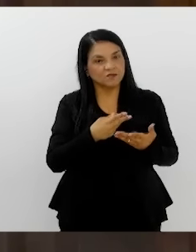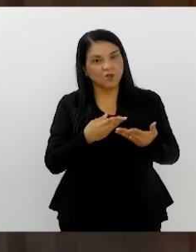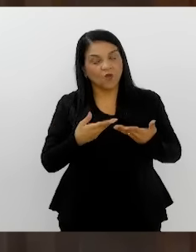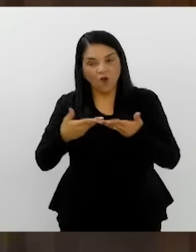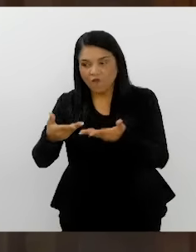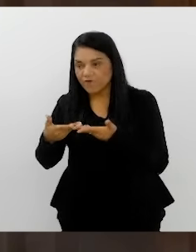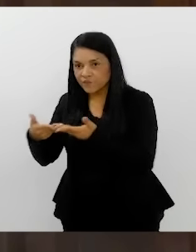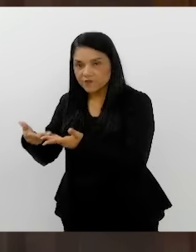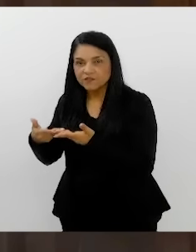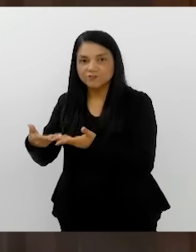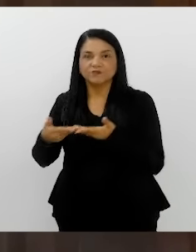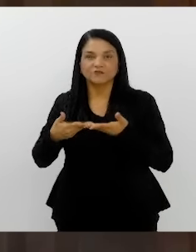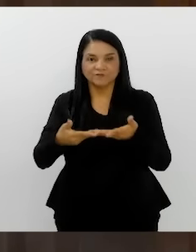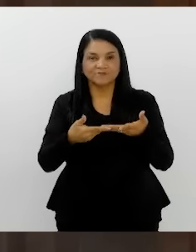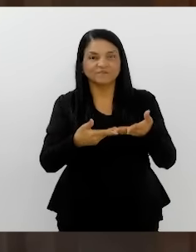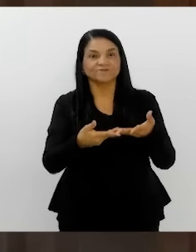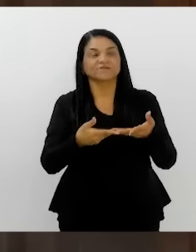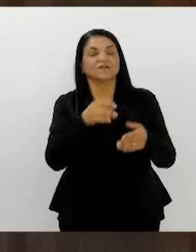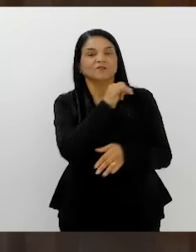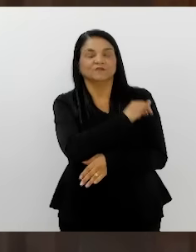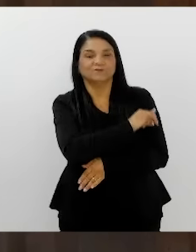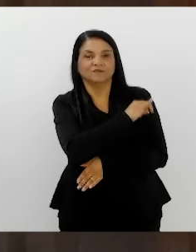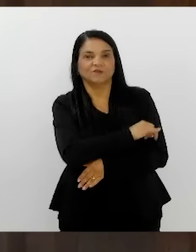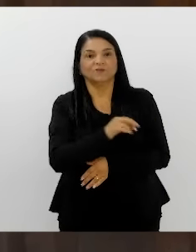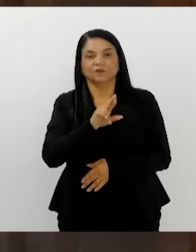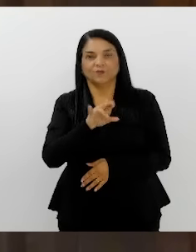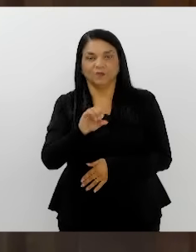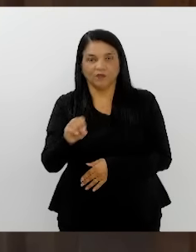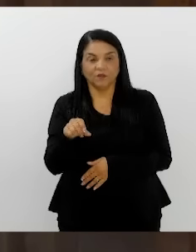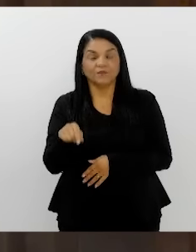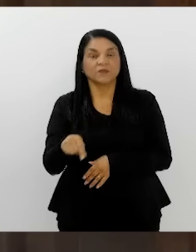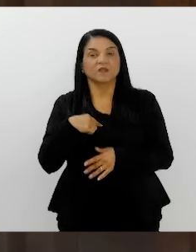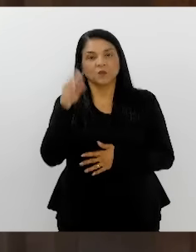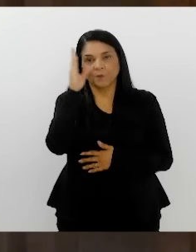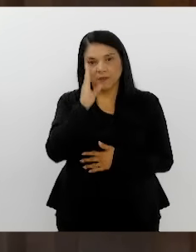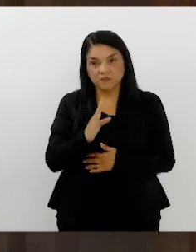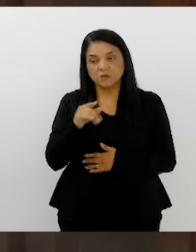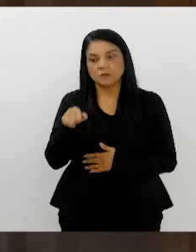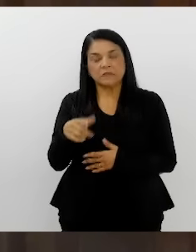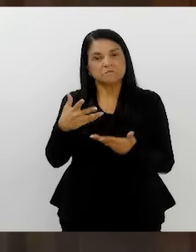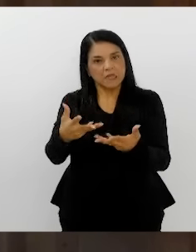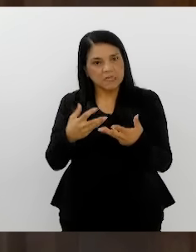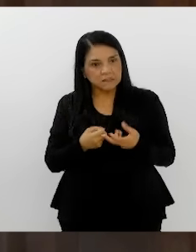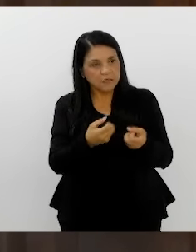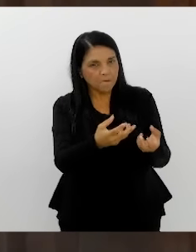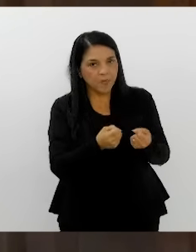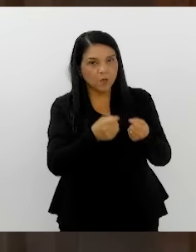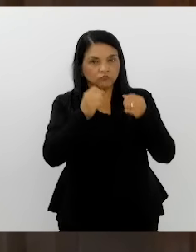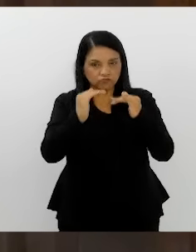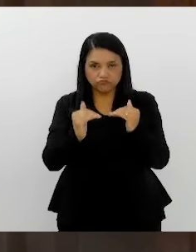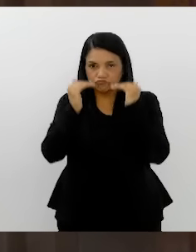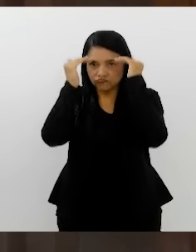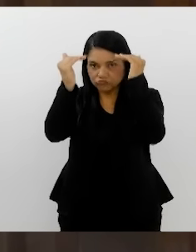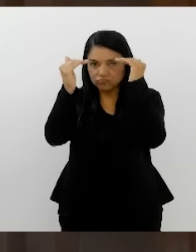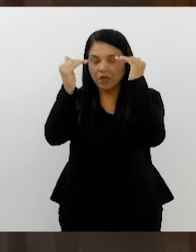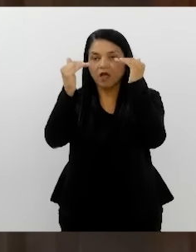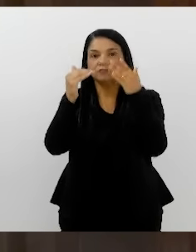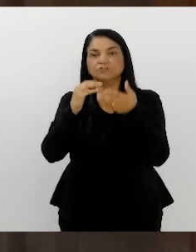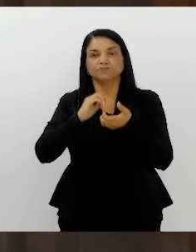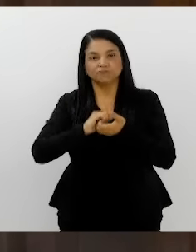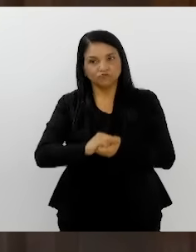do Monsenhor João no estado do Rio de Janeiro e no Brasil, e ele recebeu de muitas autoridades civis cumprimentos. Uma que eu